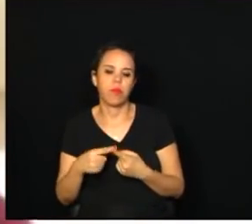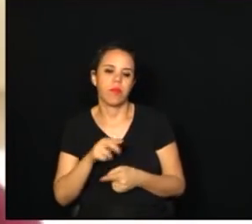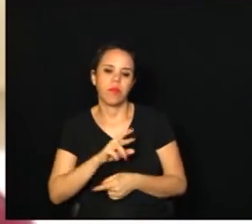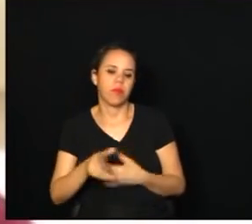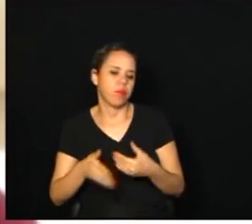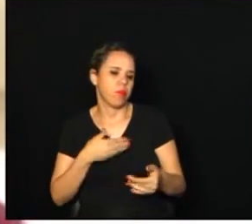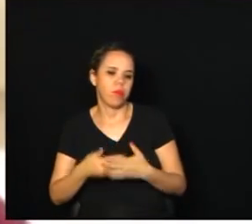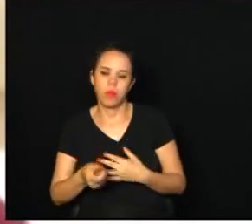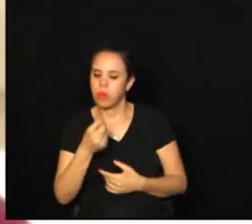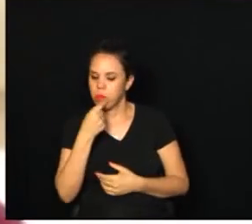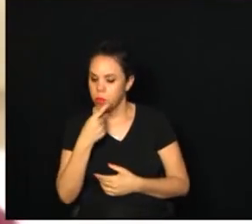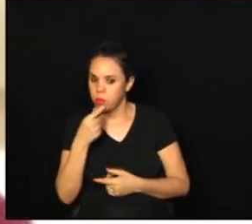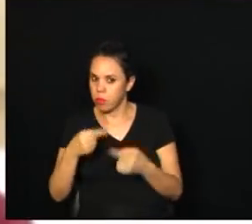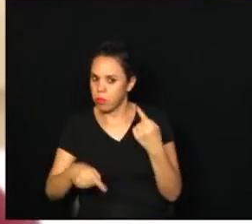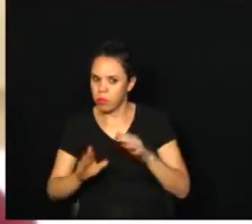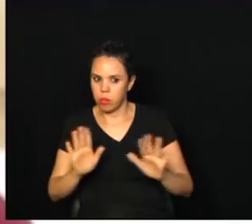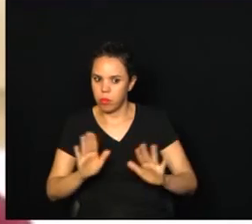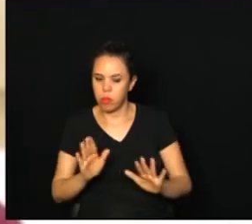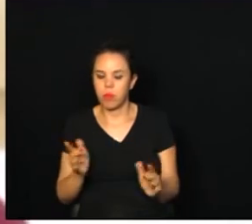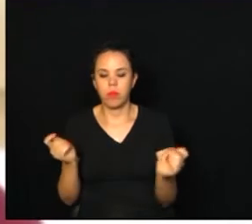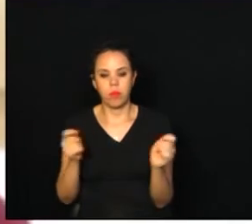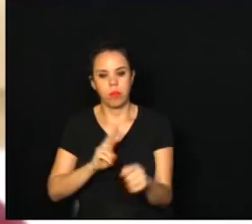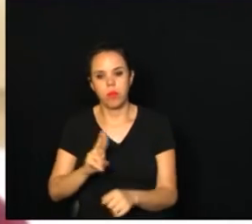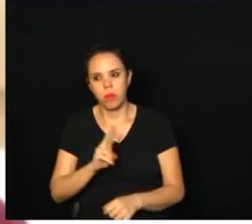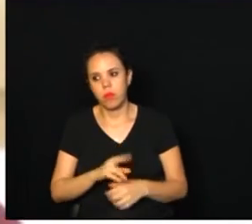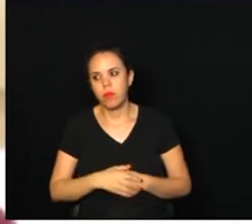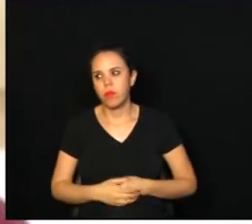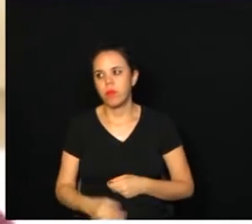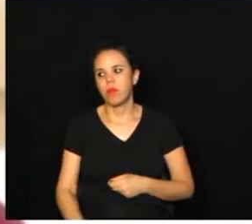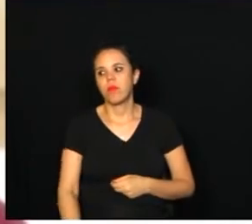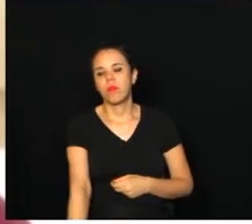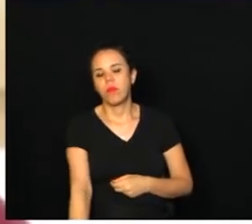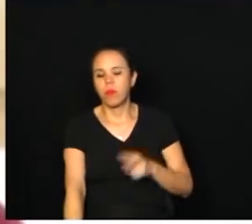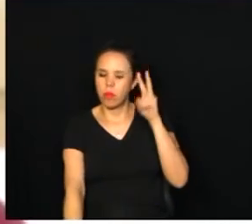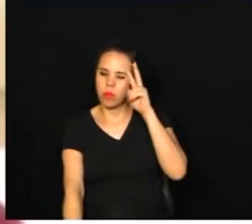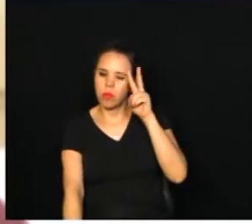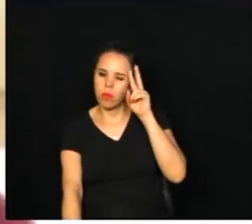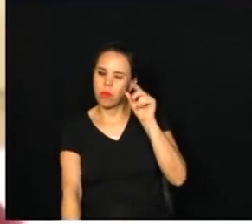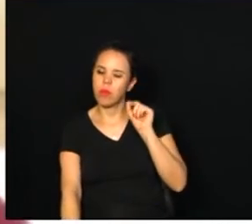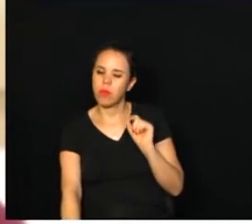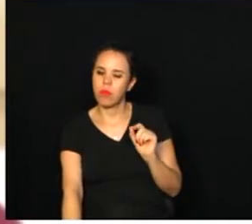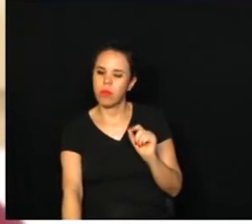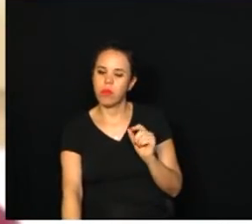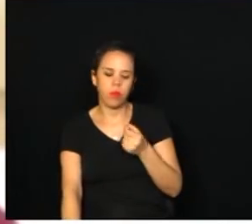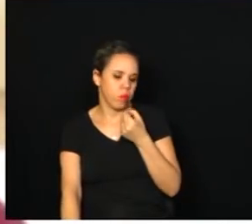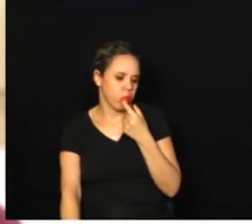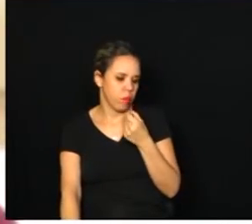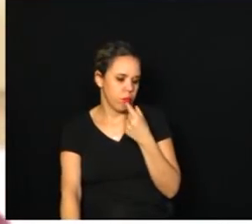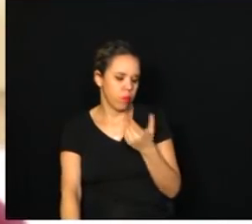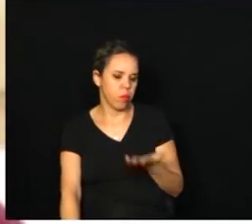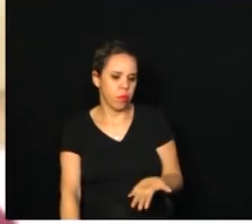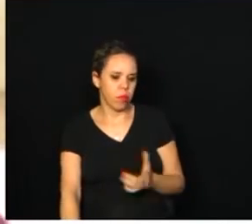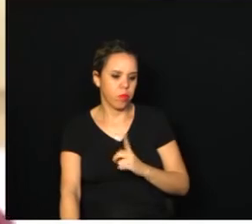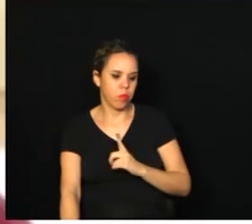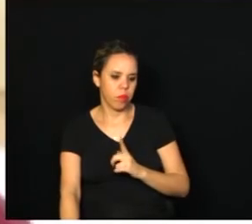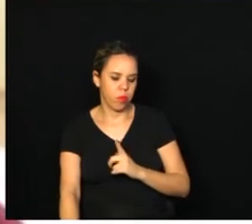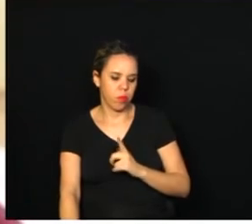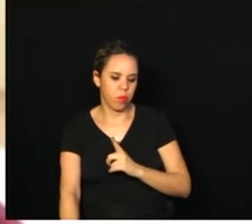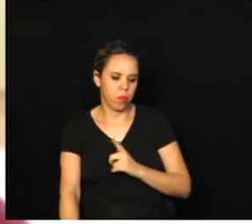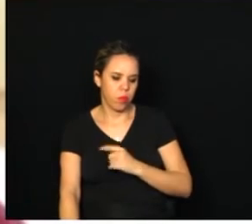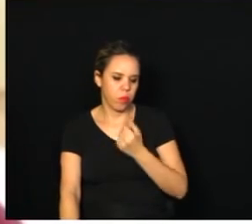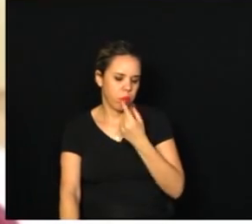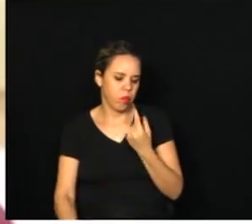de anticoncepcional ou no pós-parto, elas têm um alto risco de acontecer novamente numa futura gestação.